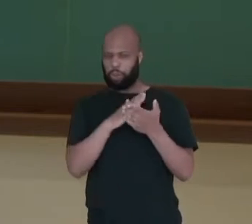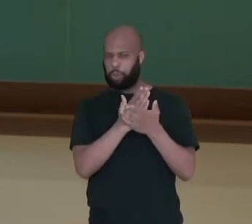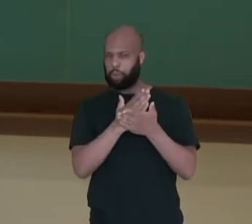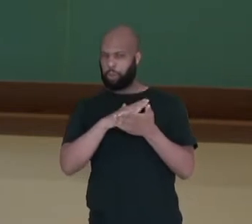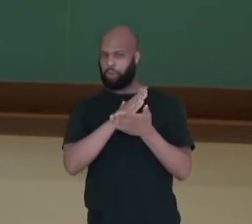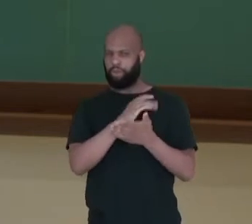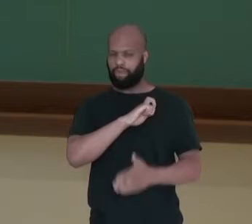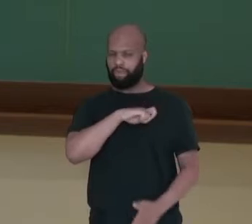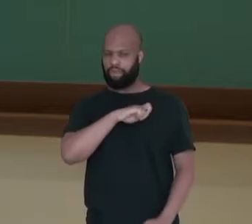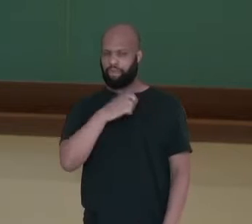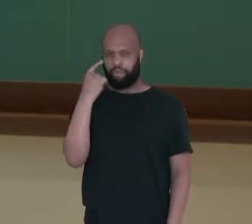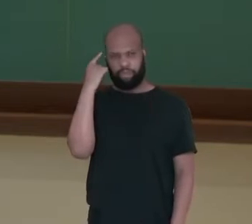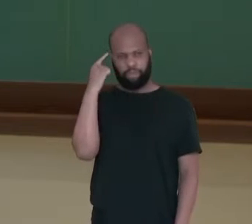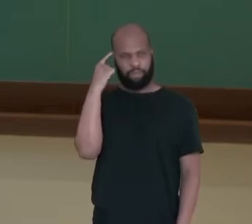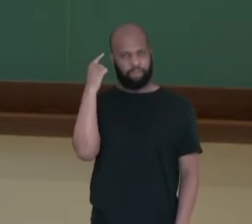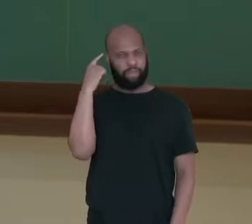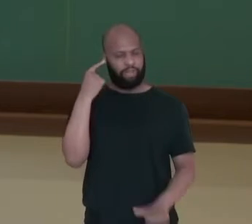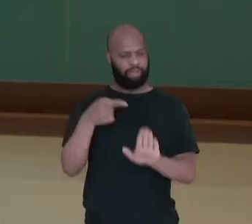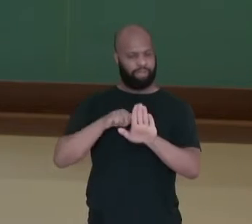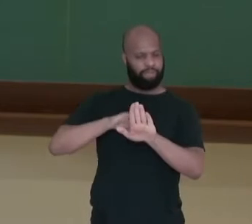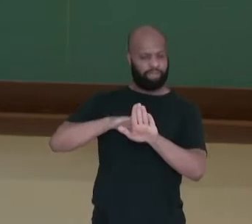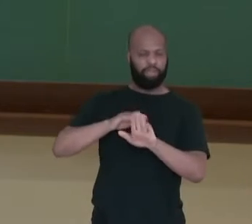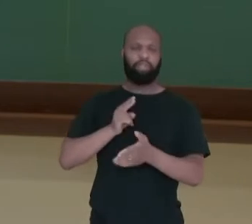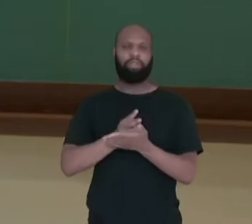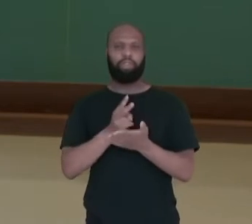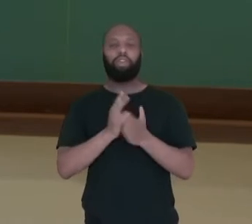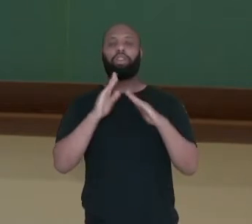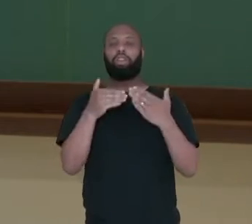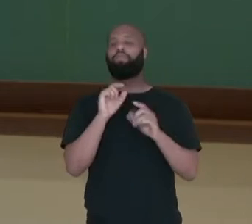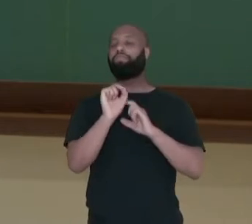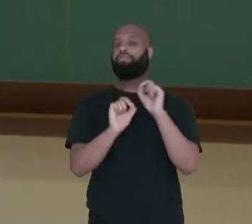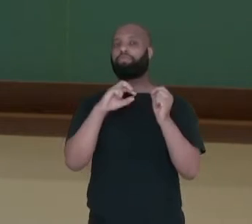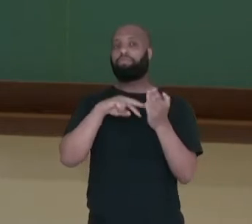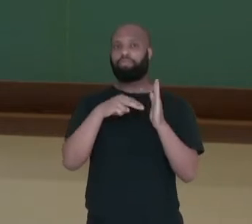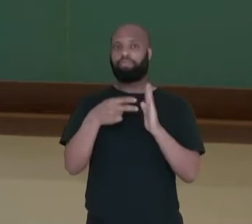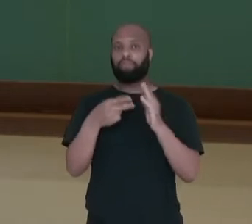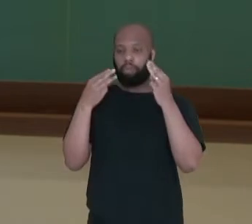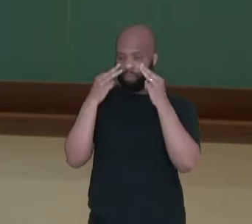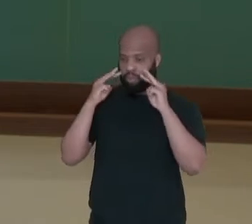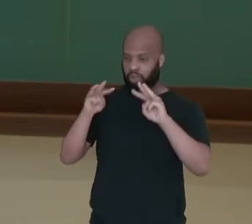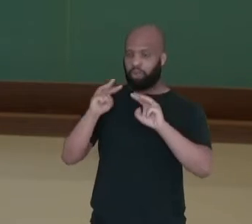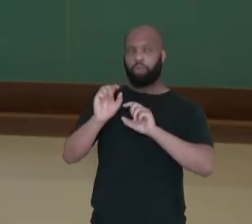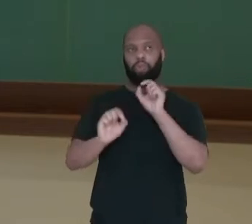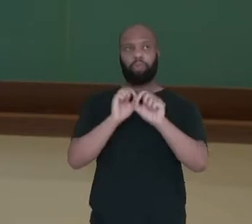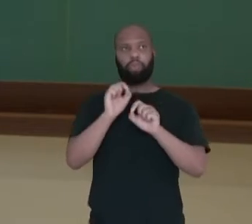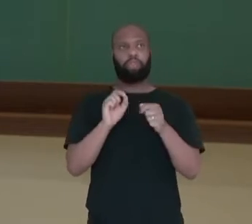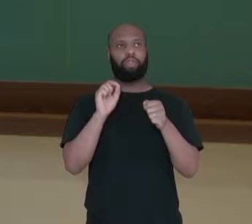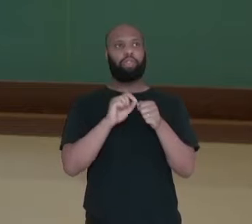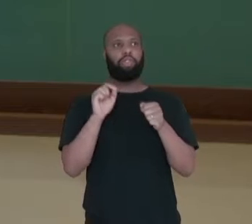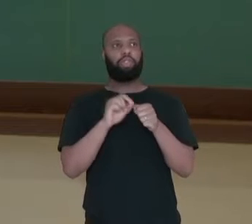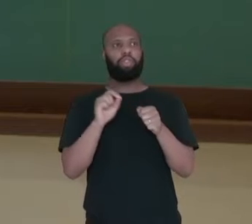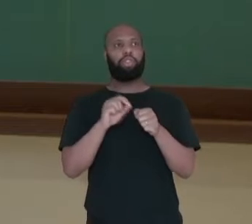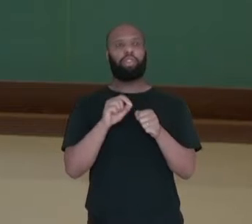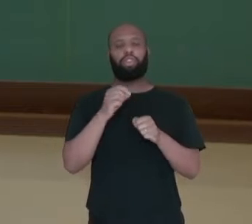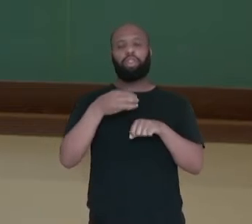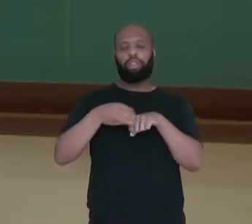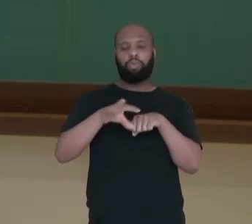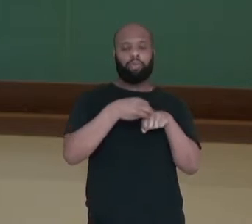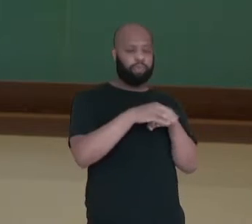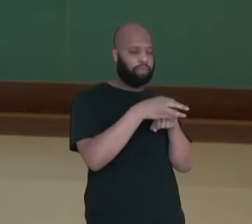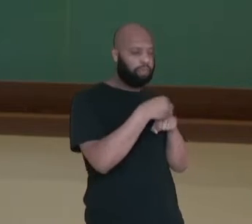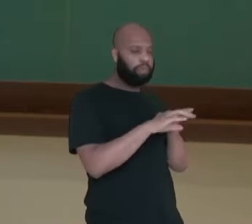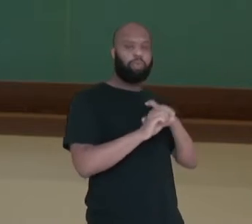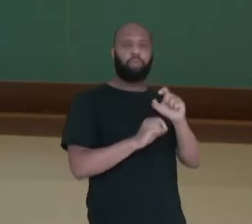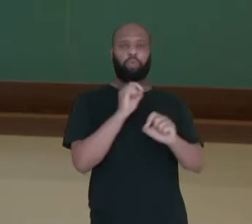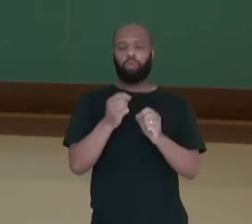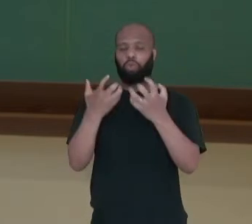ardilosa, inescrupulosa, na verdade, o que o Maquiavel fazia é dar orientações